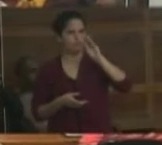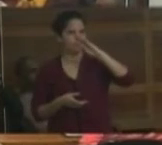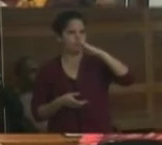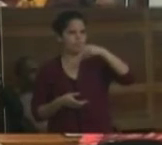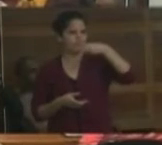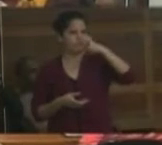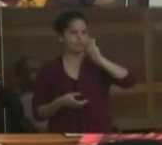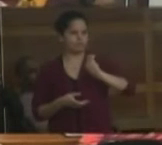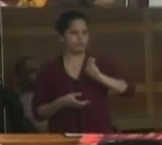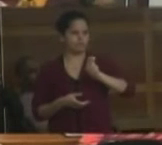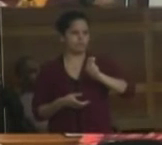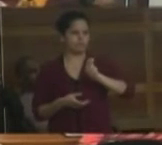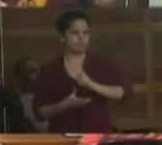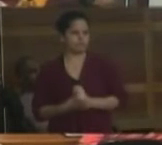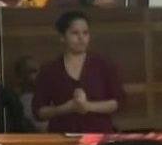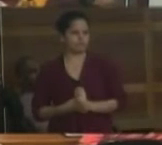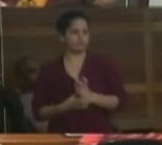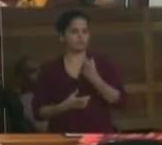oi oi